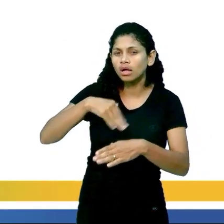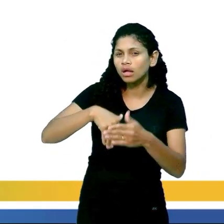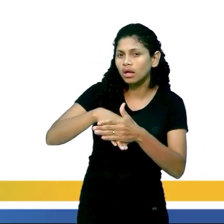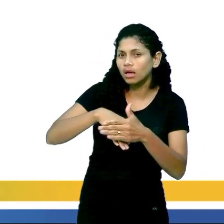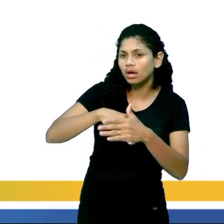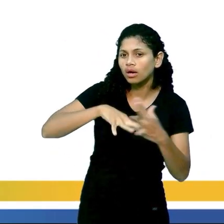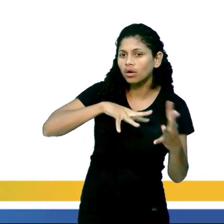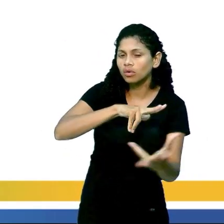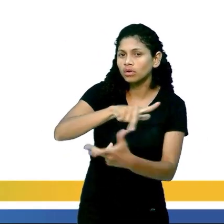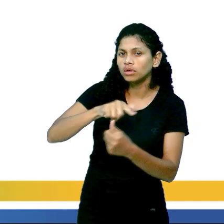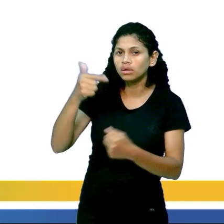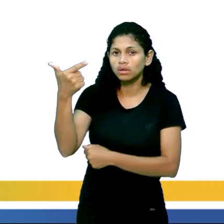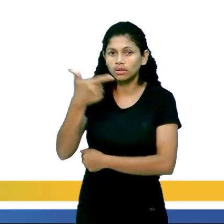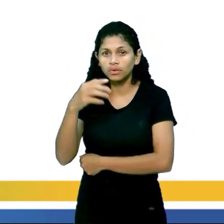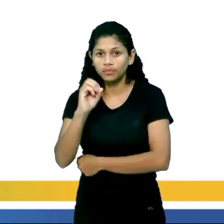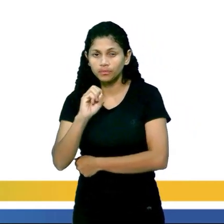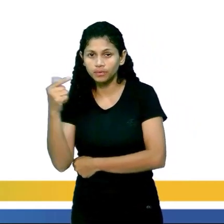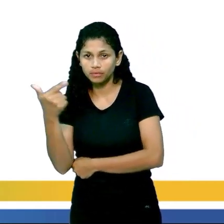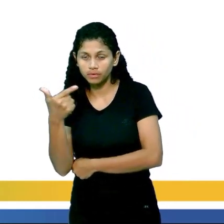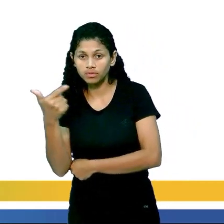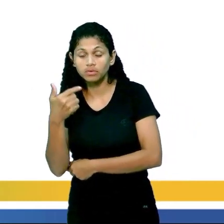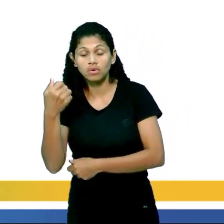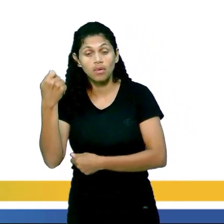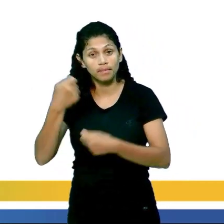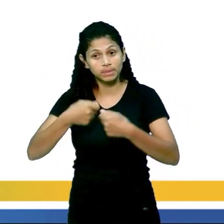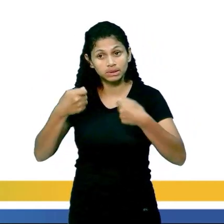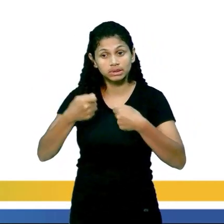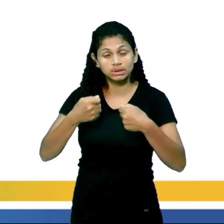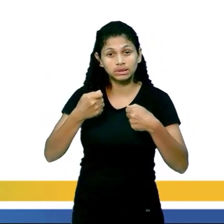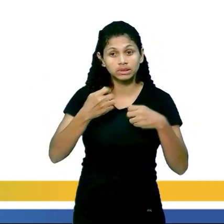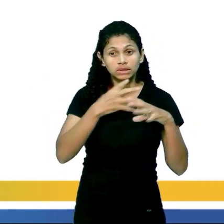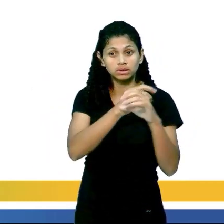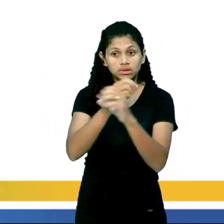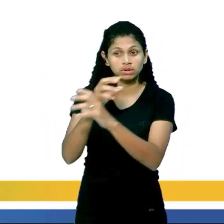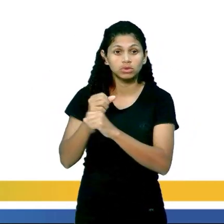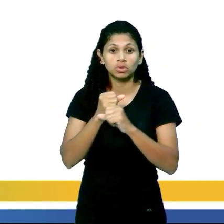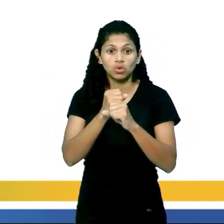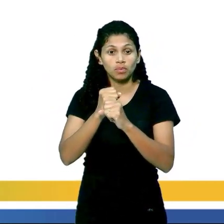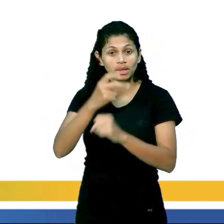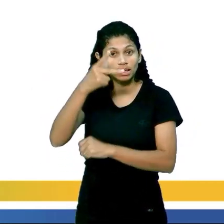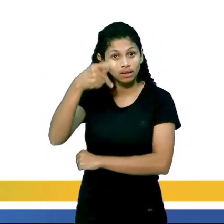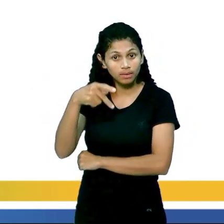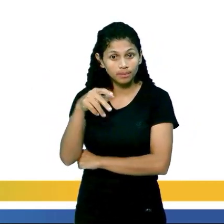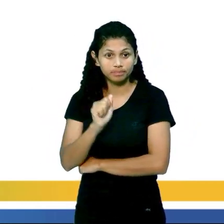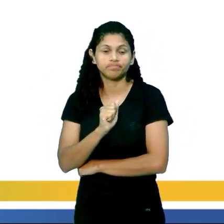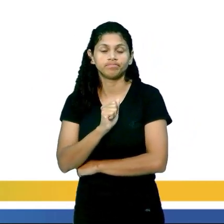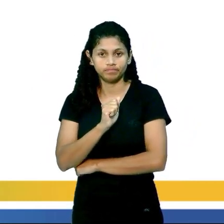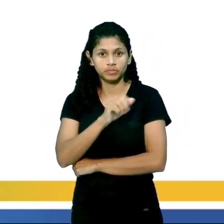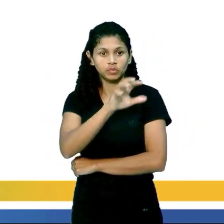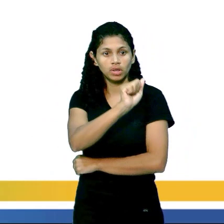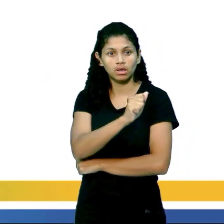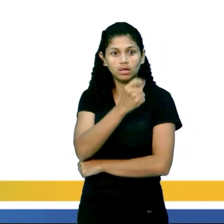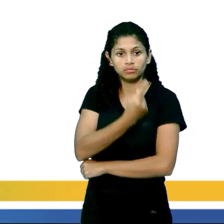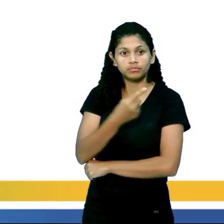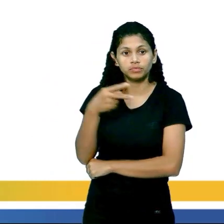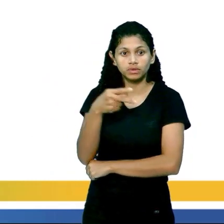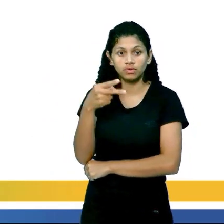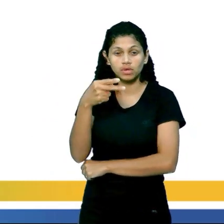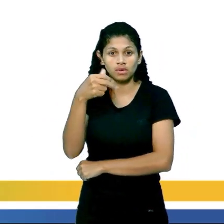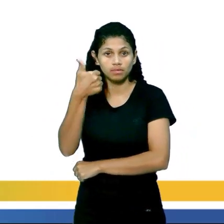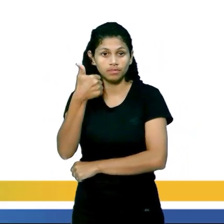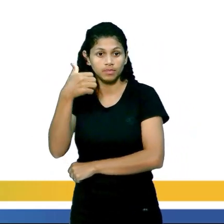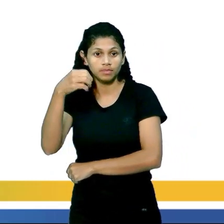APA. Vamos calcular. O A1 é 1930, que foi o primeiro ano da Copa do